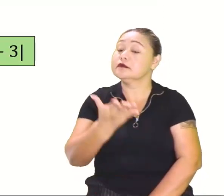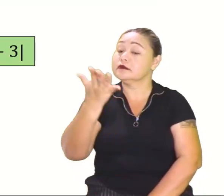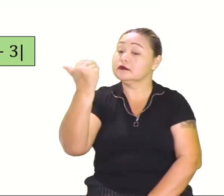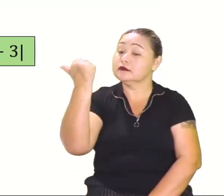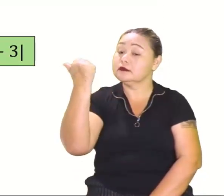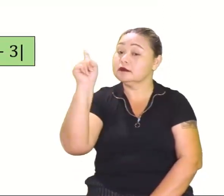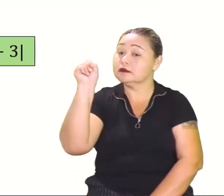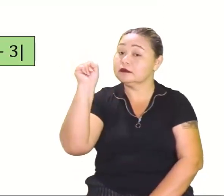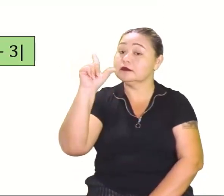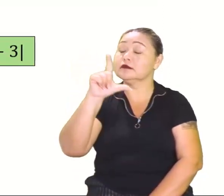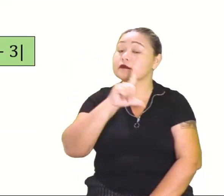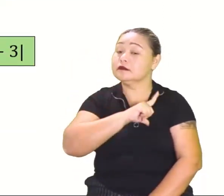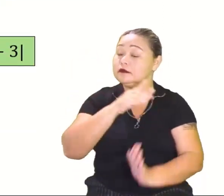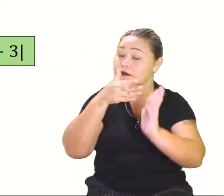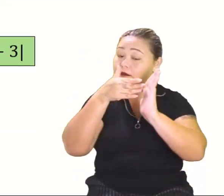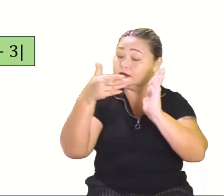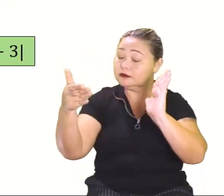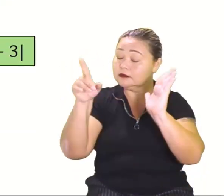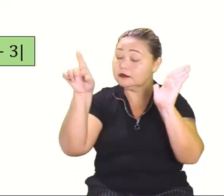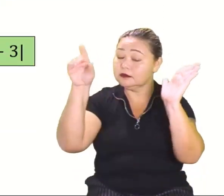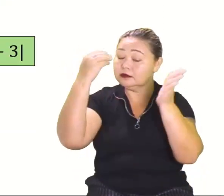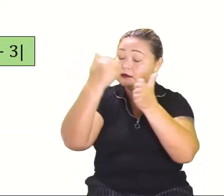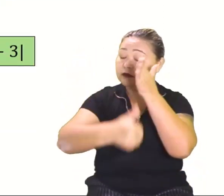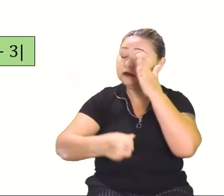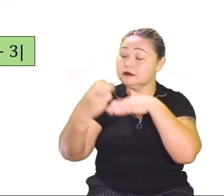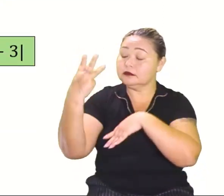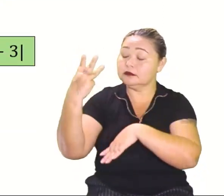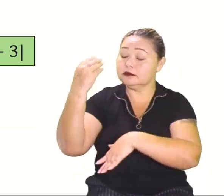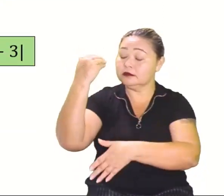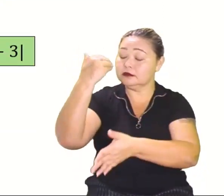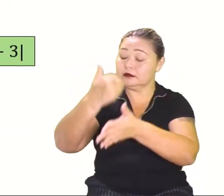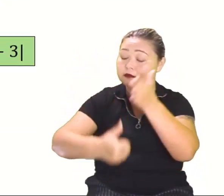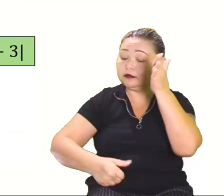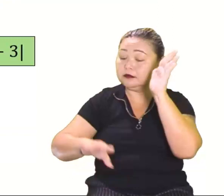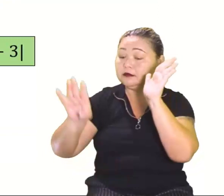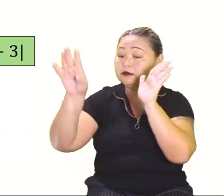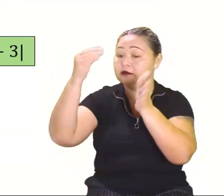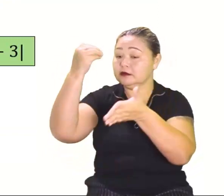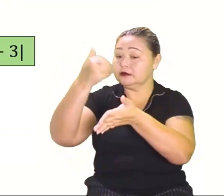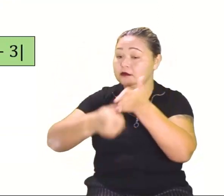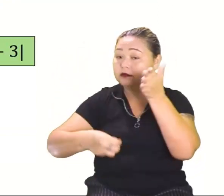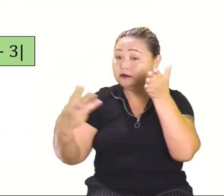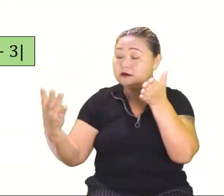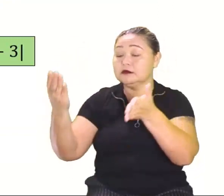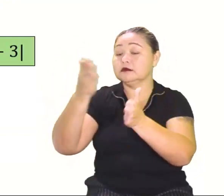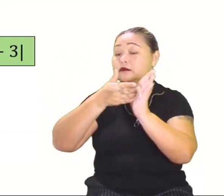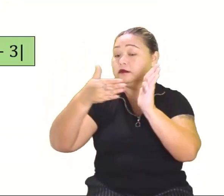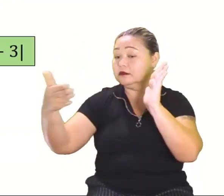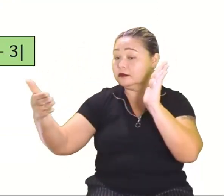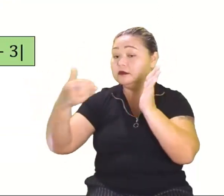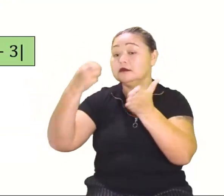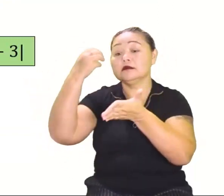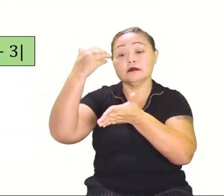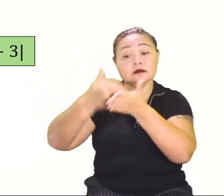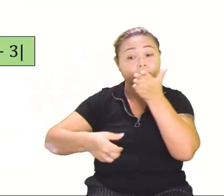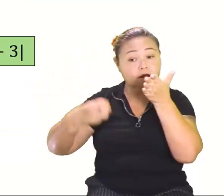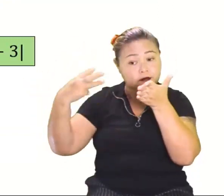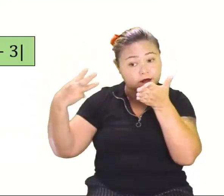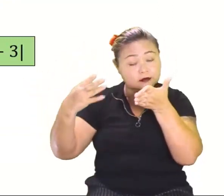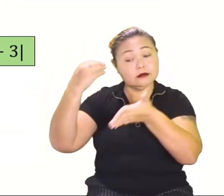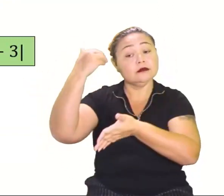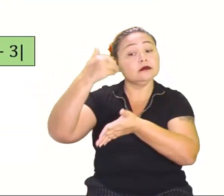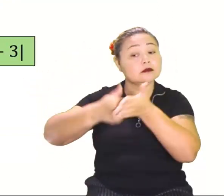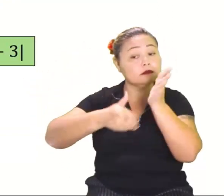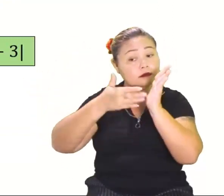lá? Aqui eu tenho um módulo menos 3, né? Módulo menos 3, um módulo menos 3, um